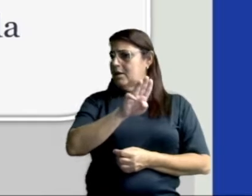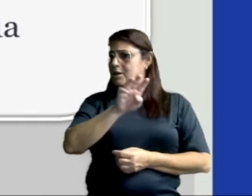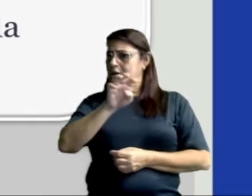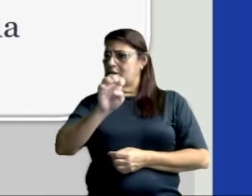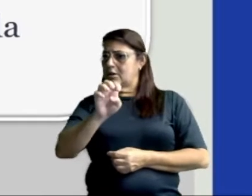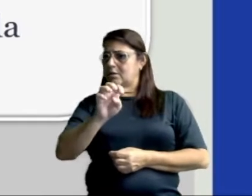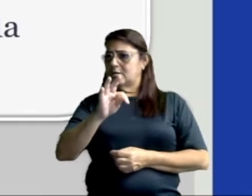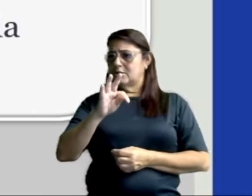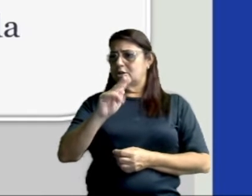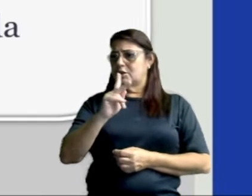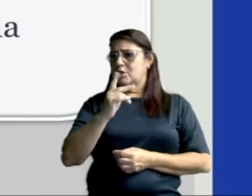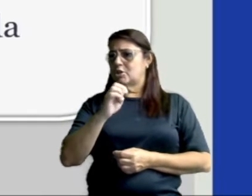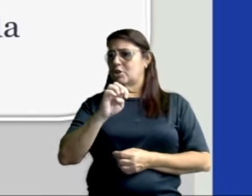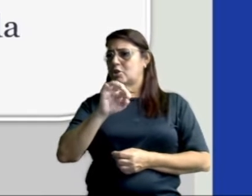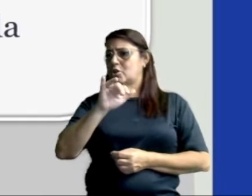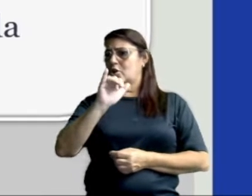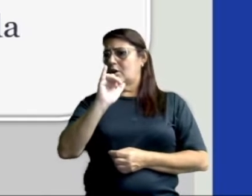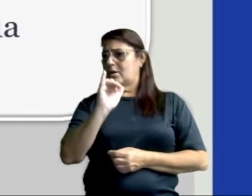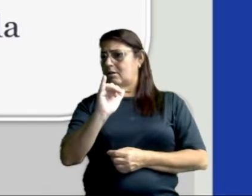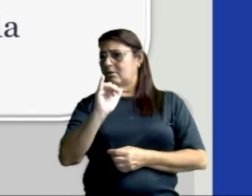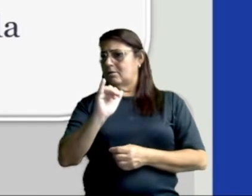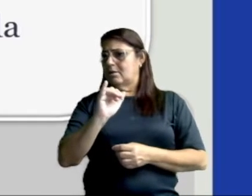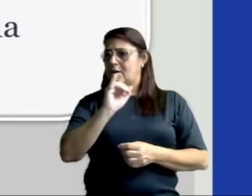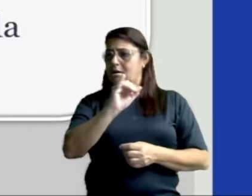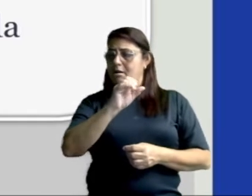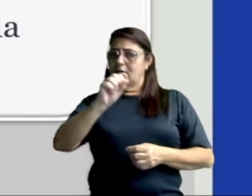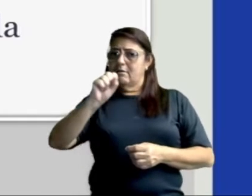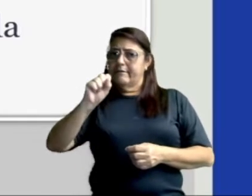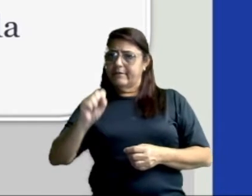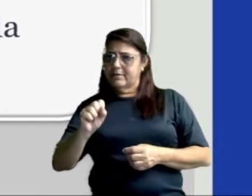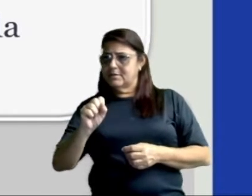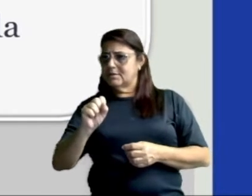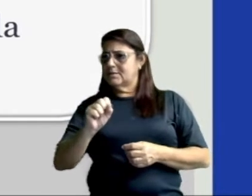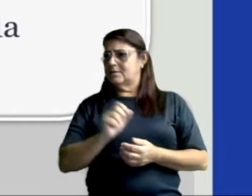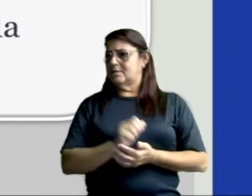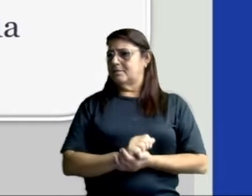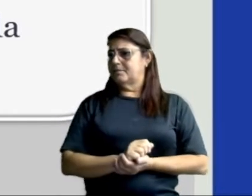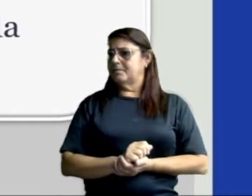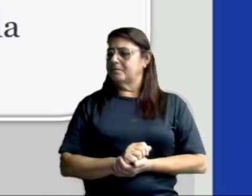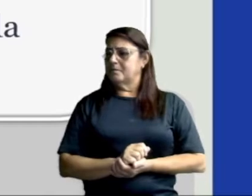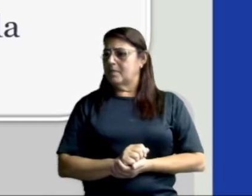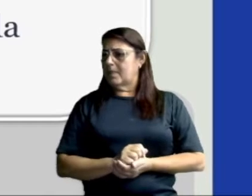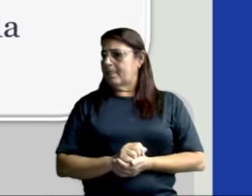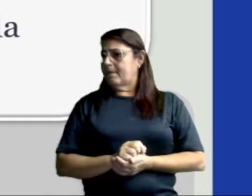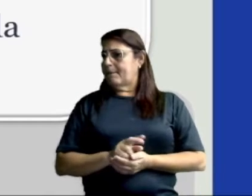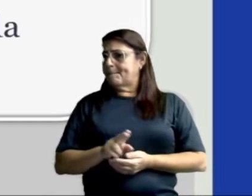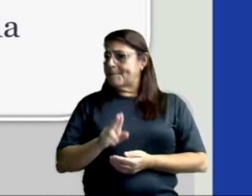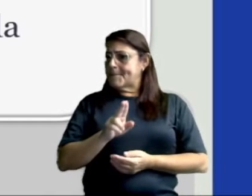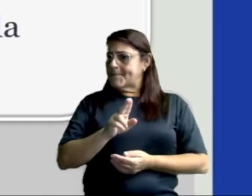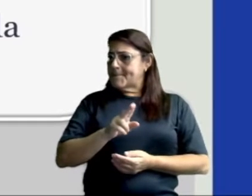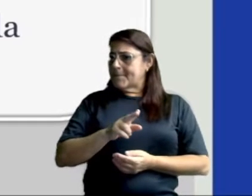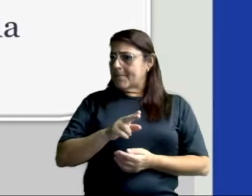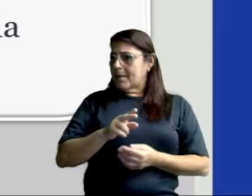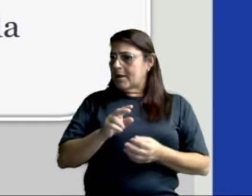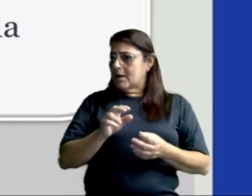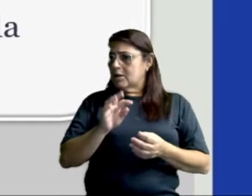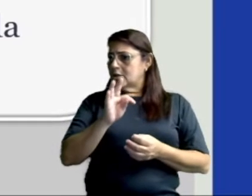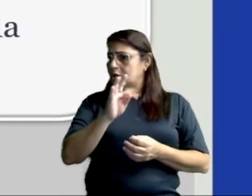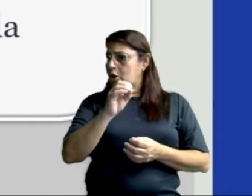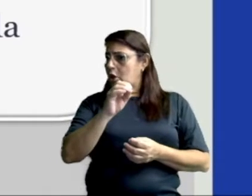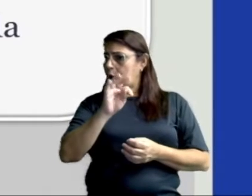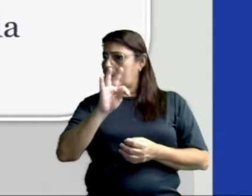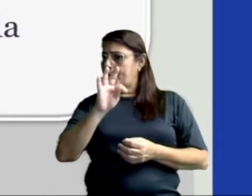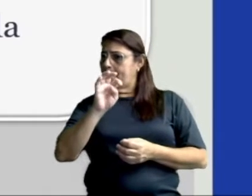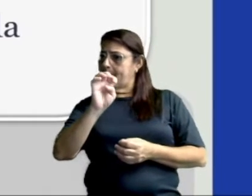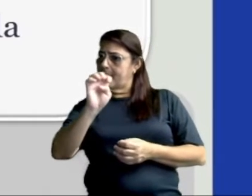três pessoas que eu utilizo are. You are, we are, they are. Já com a forma